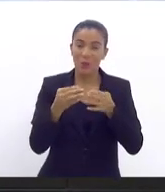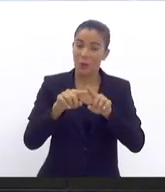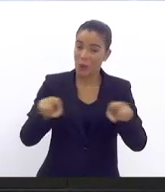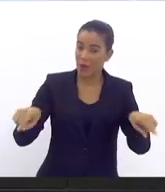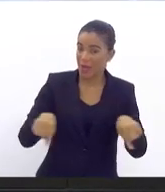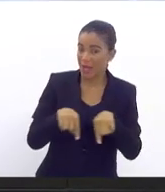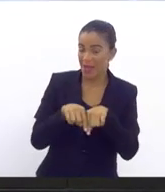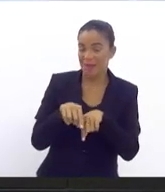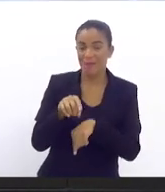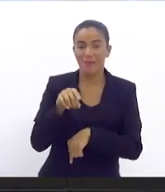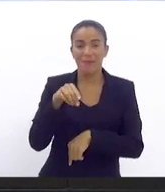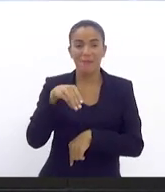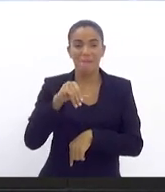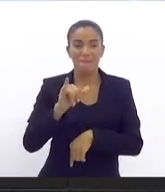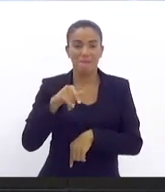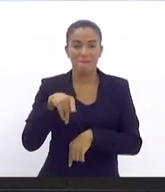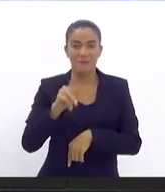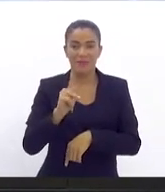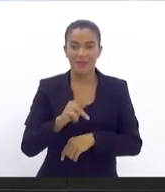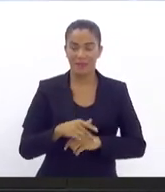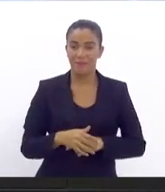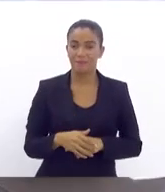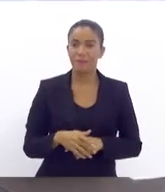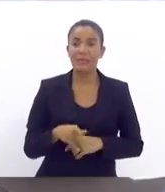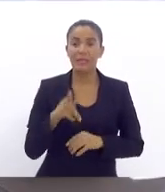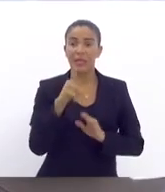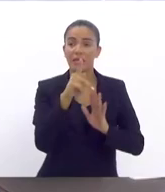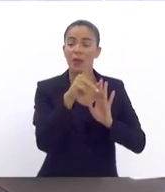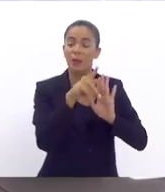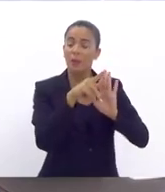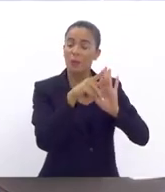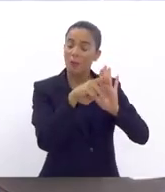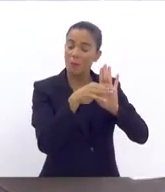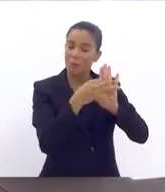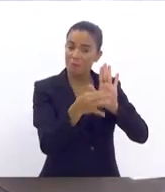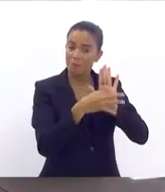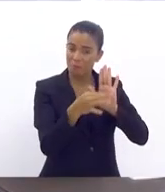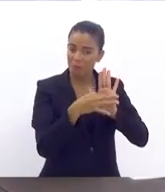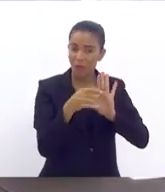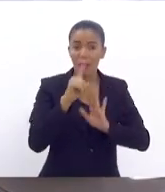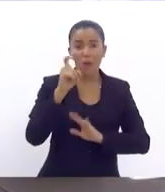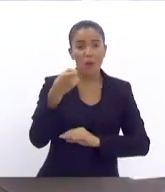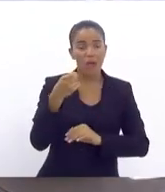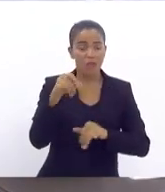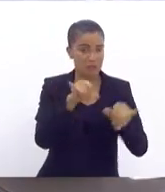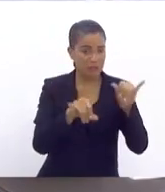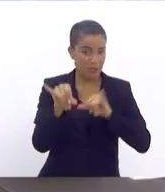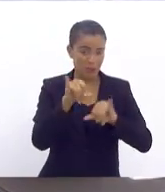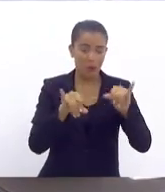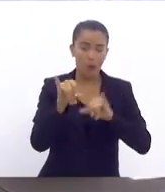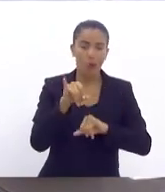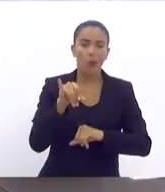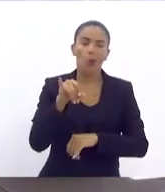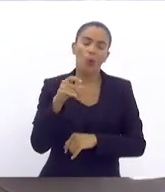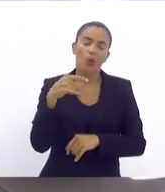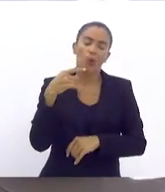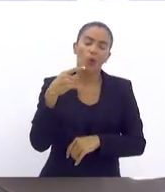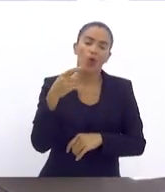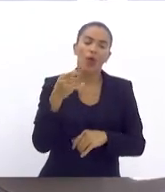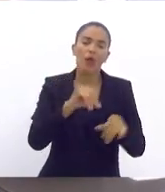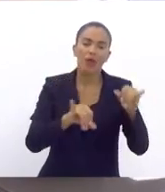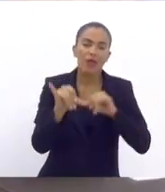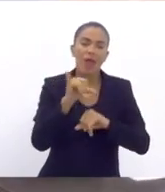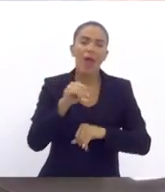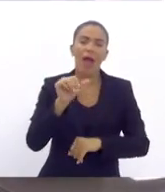Mink. Resolvido. Quem deu parecer é um químico antigo do INEA, doutor Américo, que ele pesquisou a legislação de